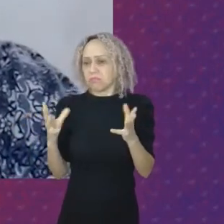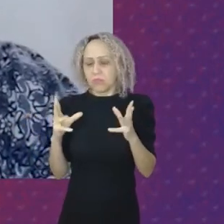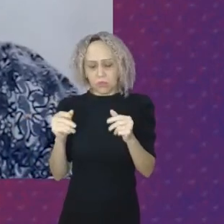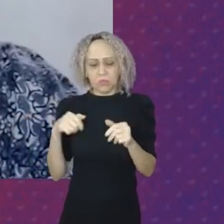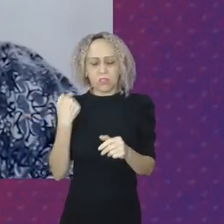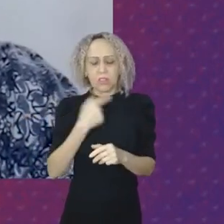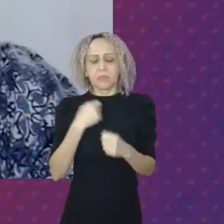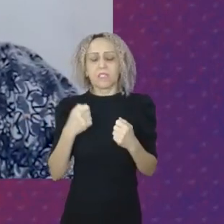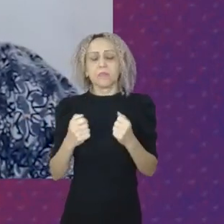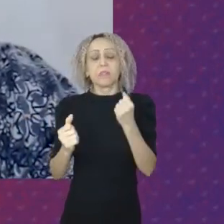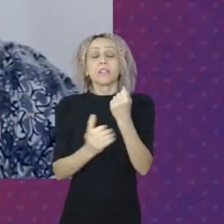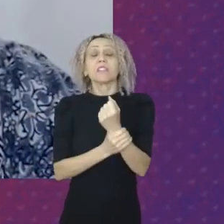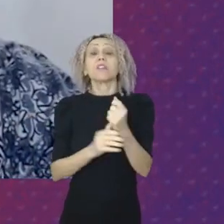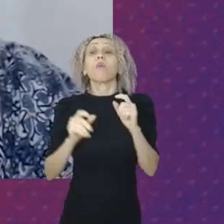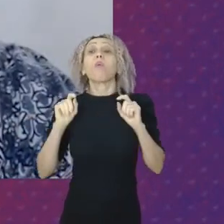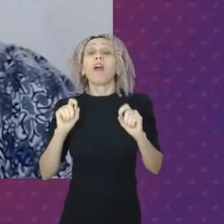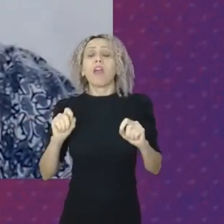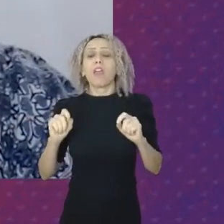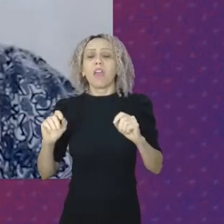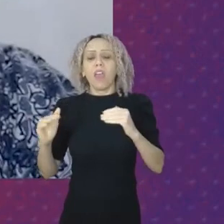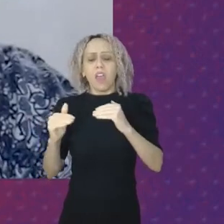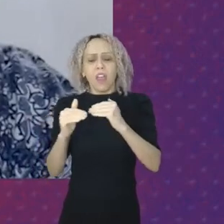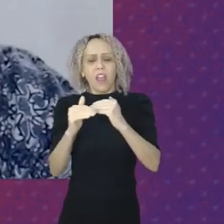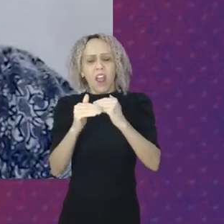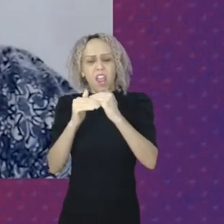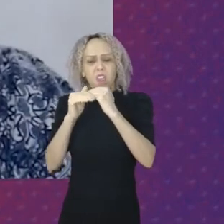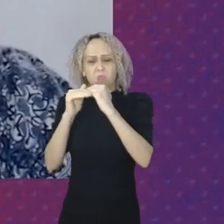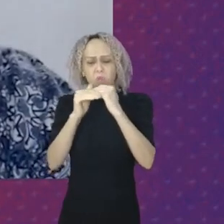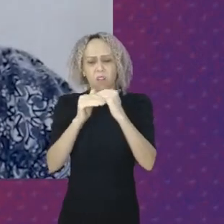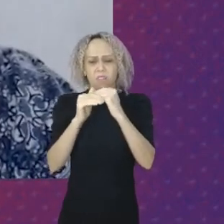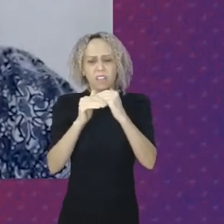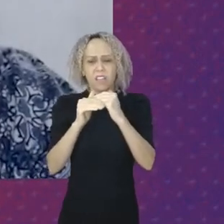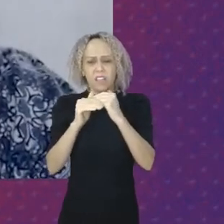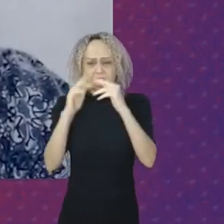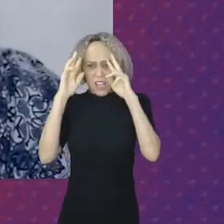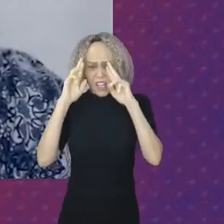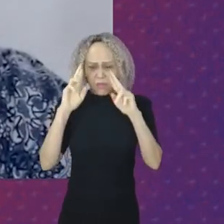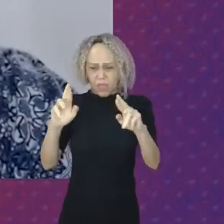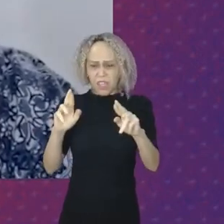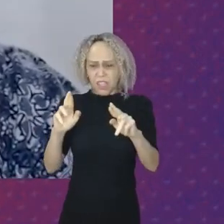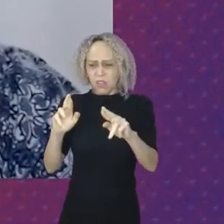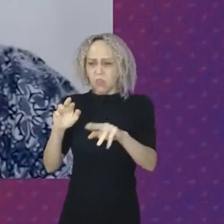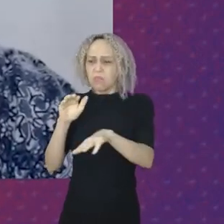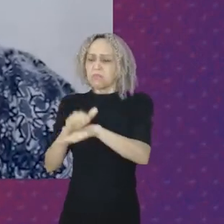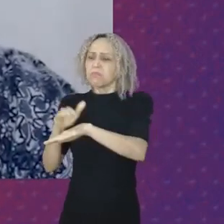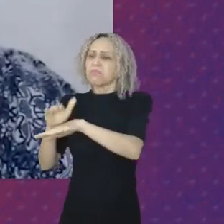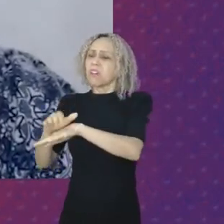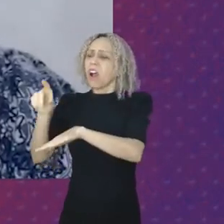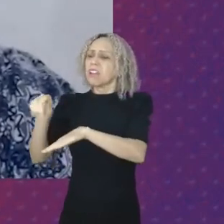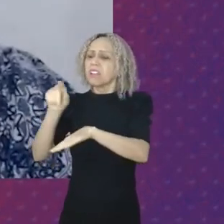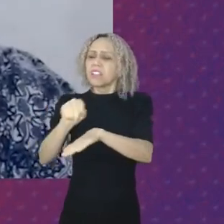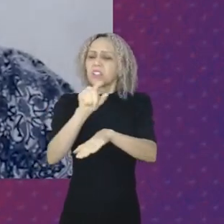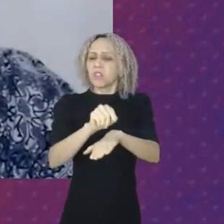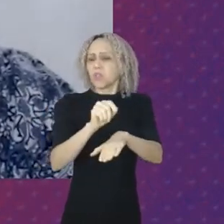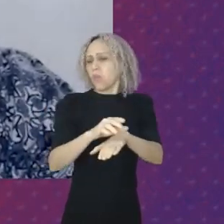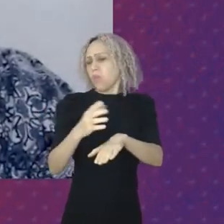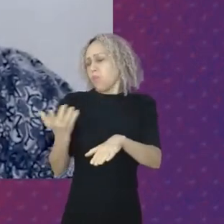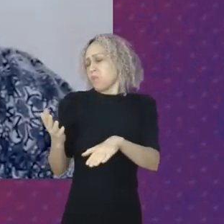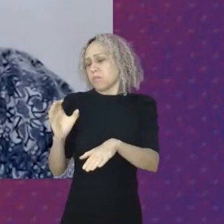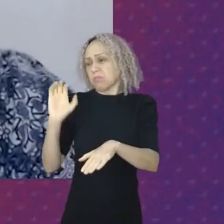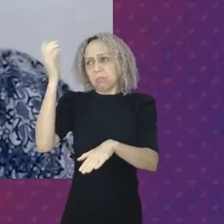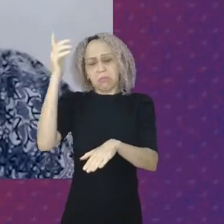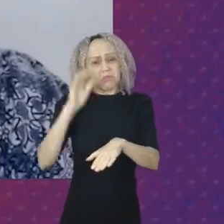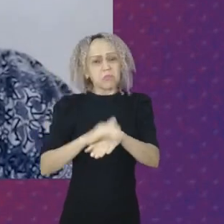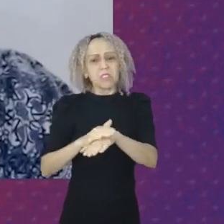a igualdade e o respeito às escolhas e às identidades e às